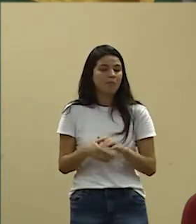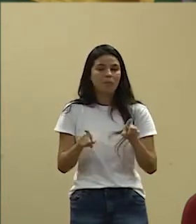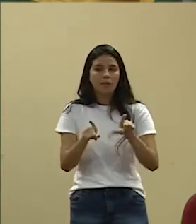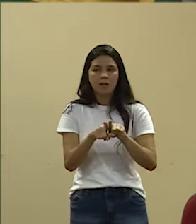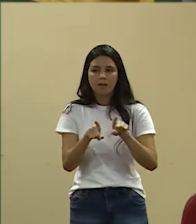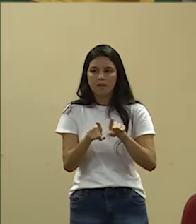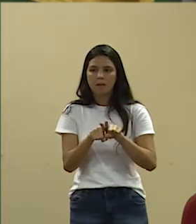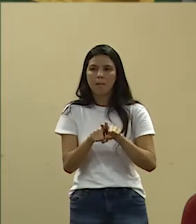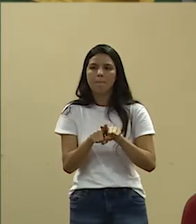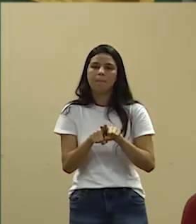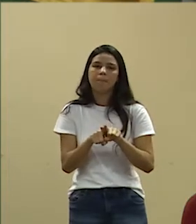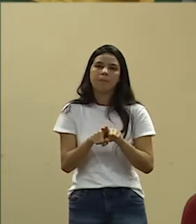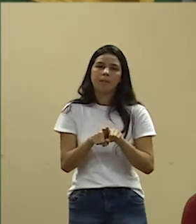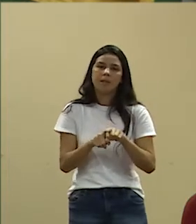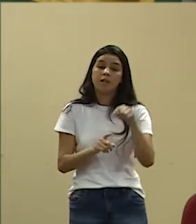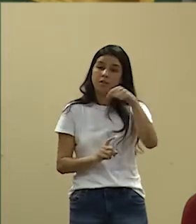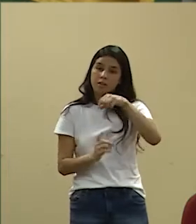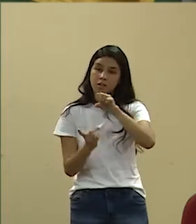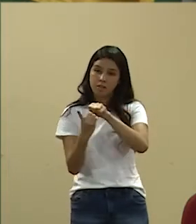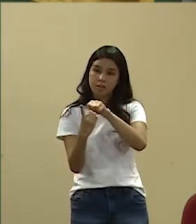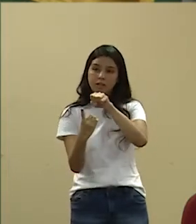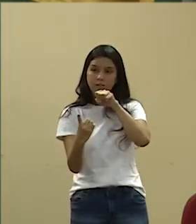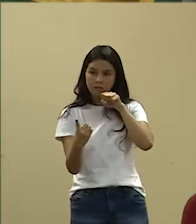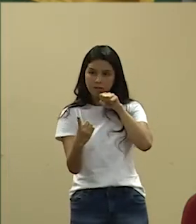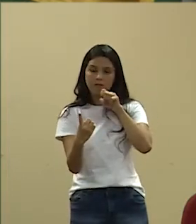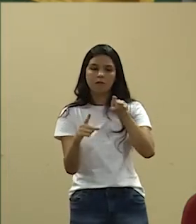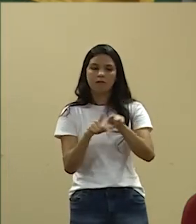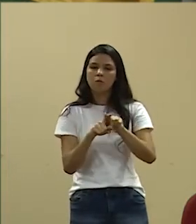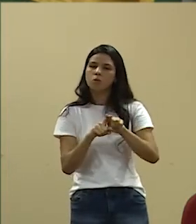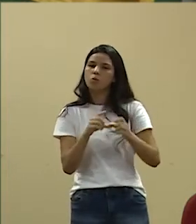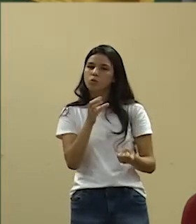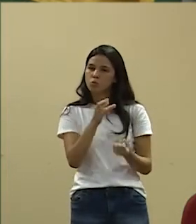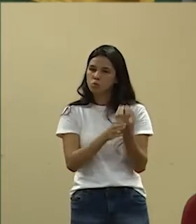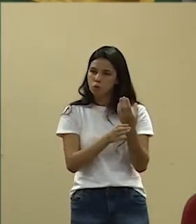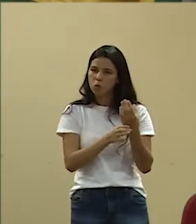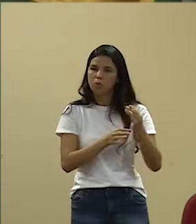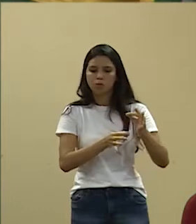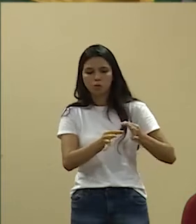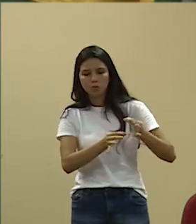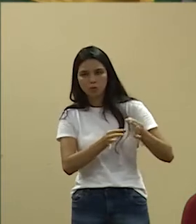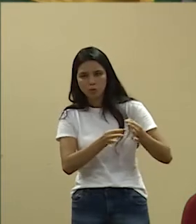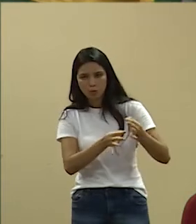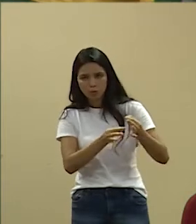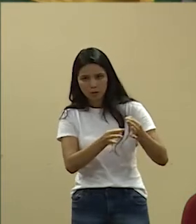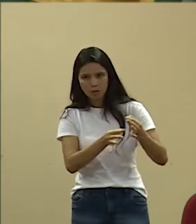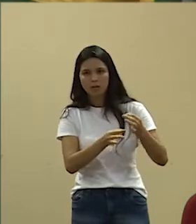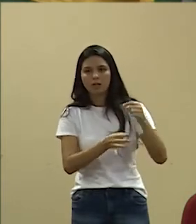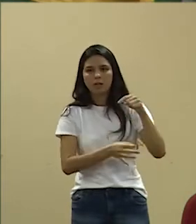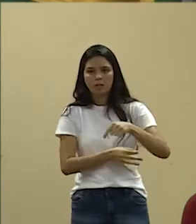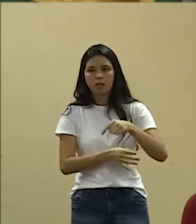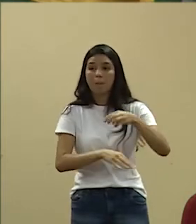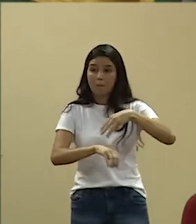também relacionadas na própria sead né tive a desenvolver algumas atividades fiz o mestrado aqui também